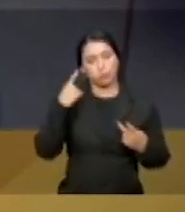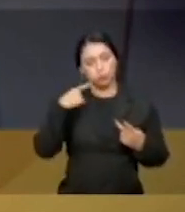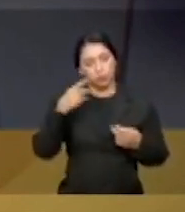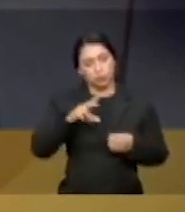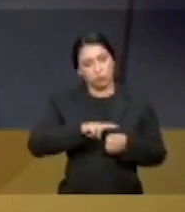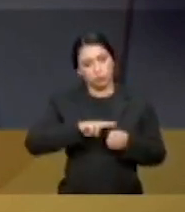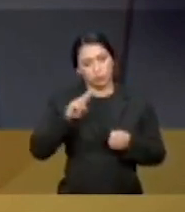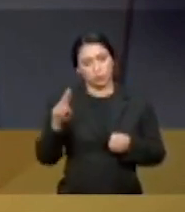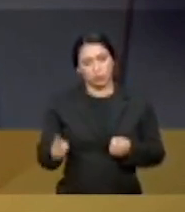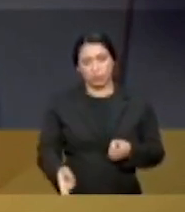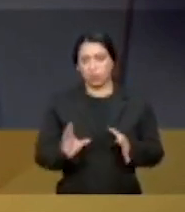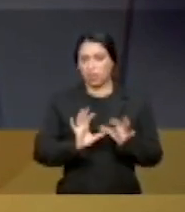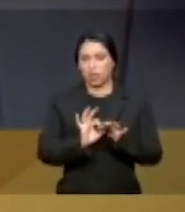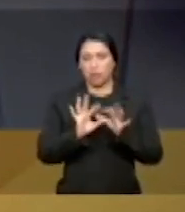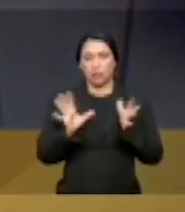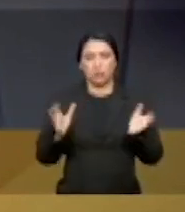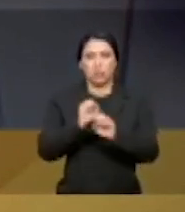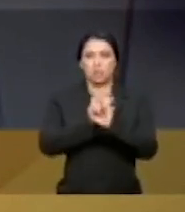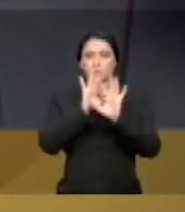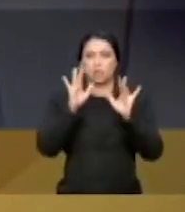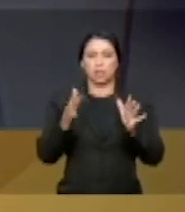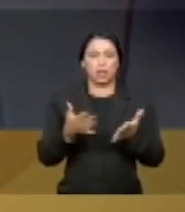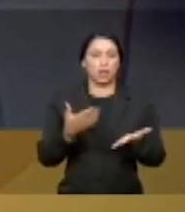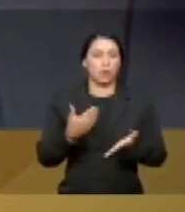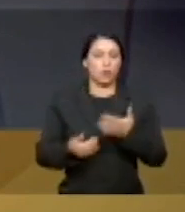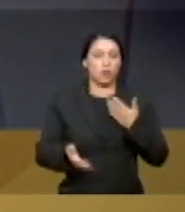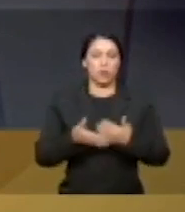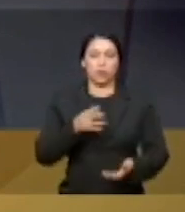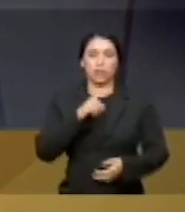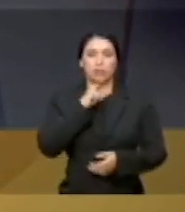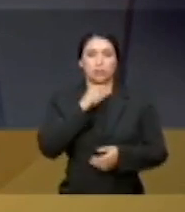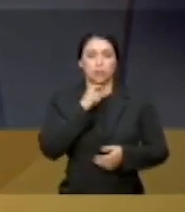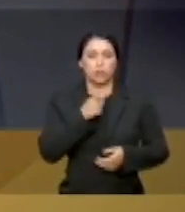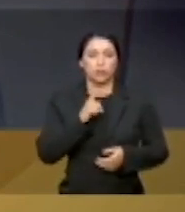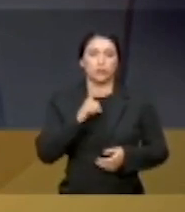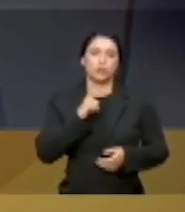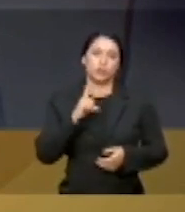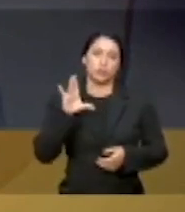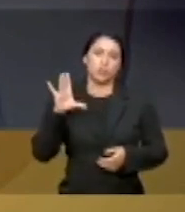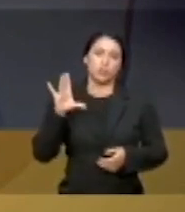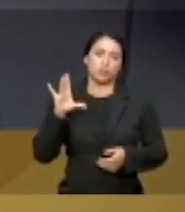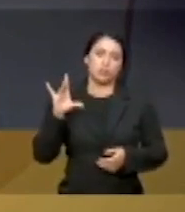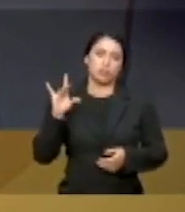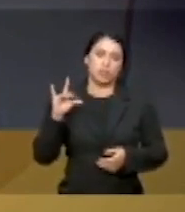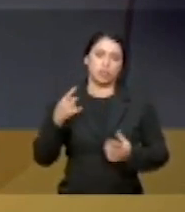disposição para todo e qualquer esclarecimento acerca das políticas públicas pertinentes em